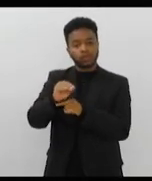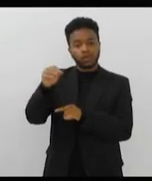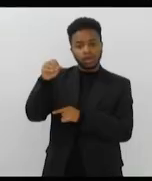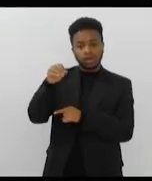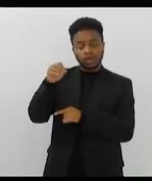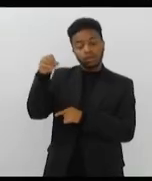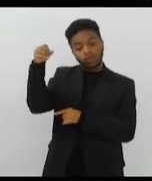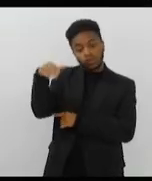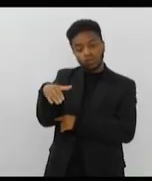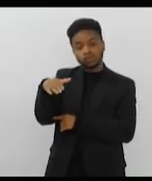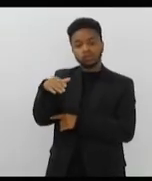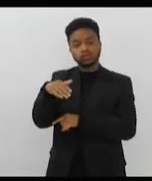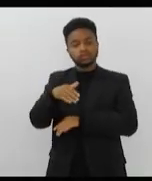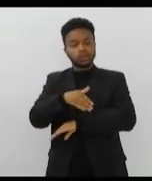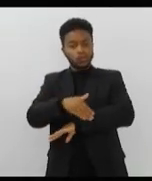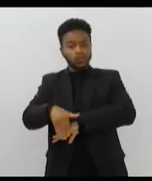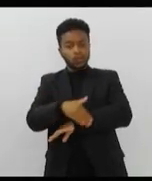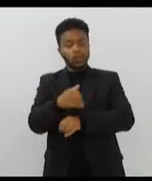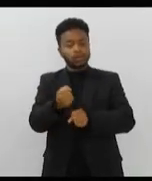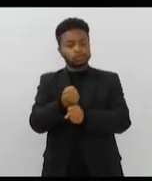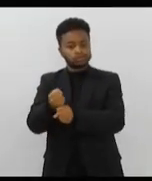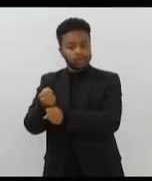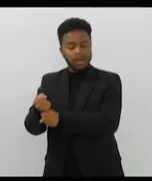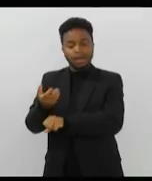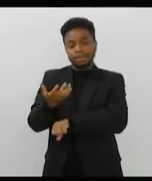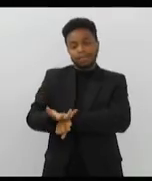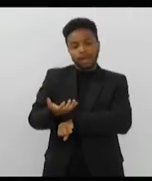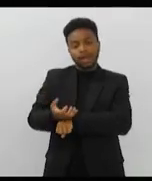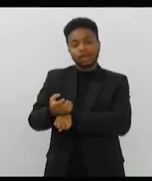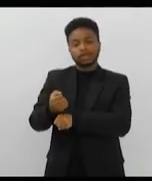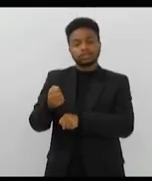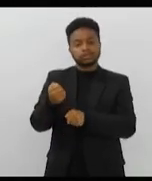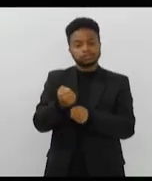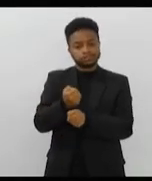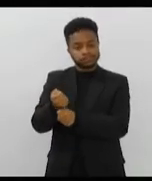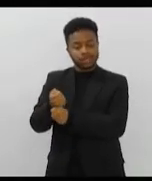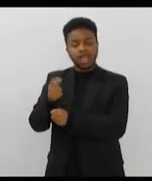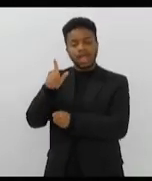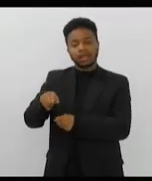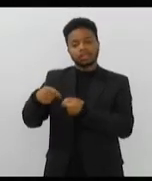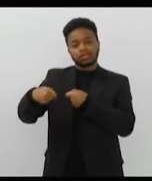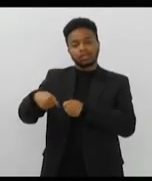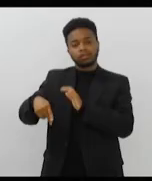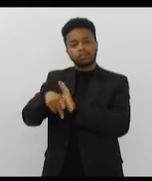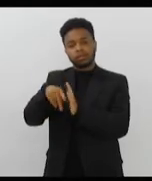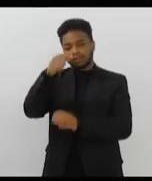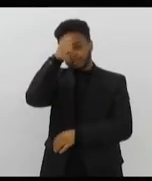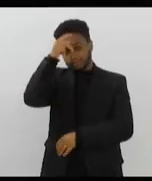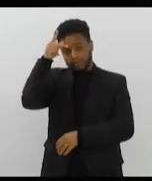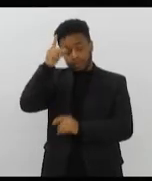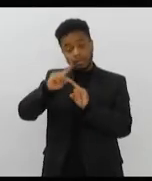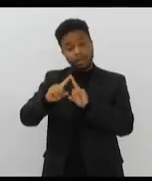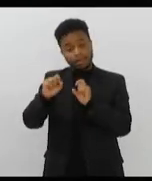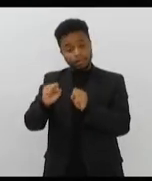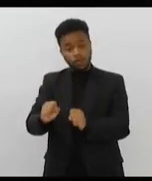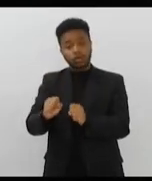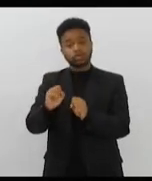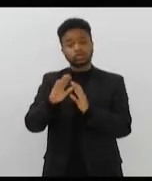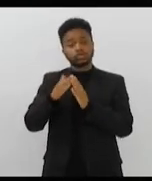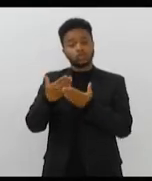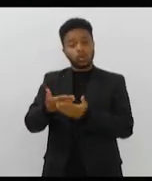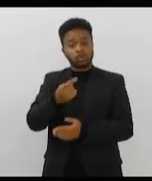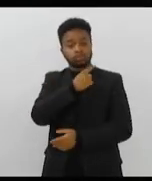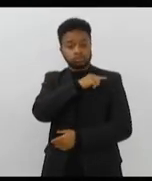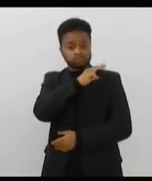iluminação pública, a praça pública, que são demandas municipais. mas pode ser uma escola de segundo